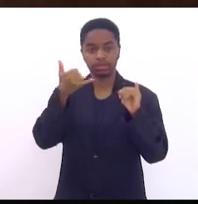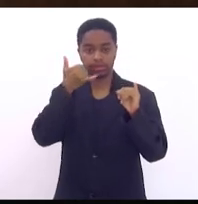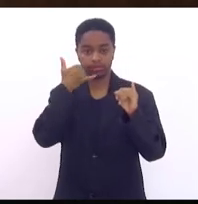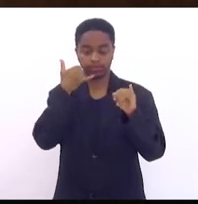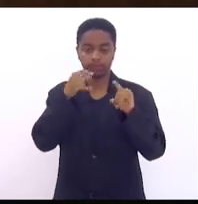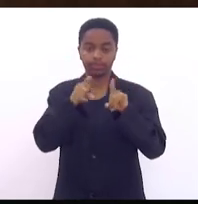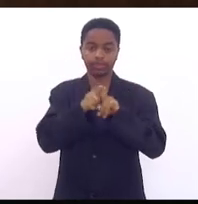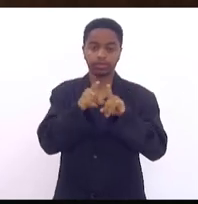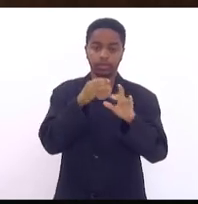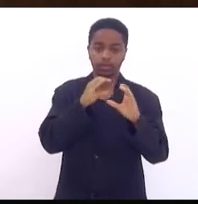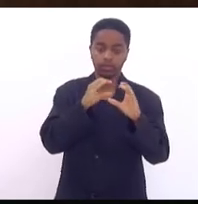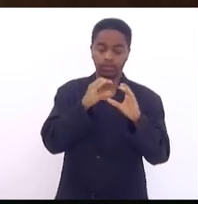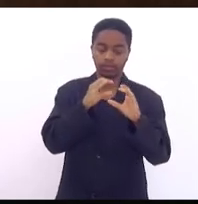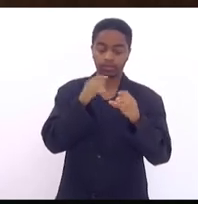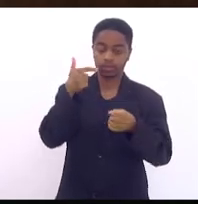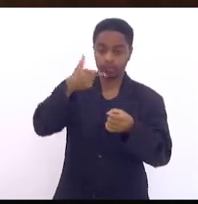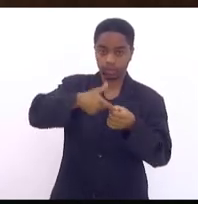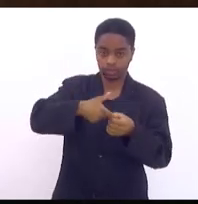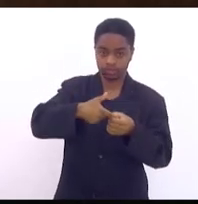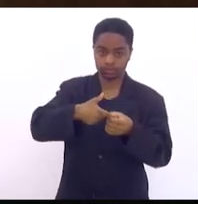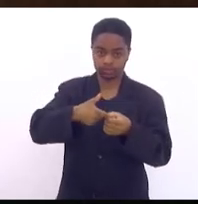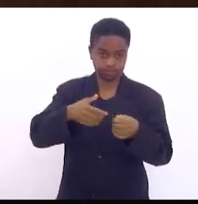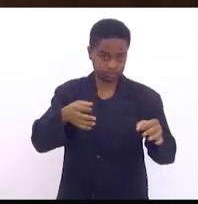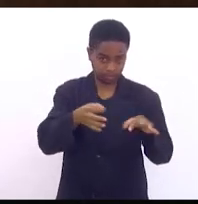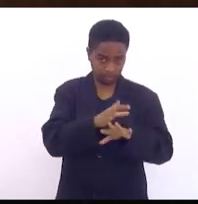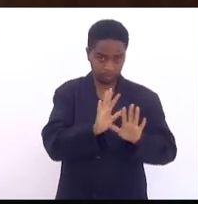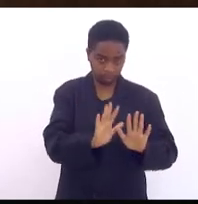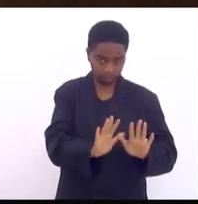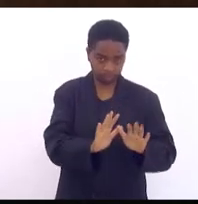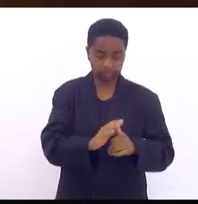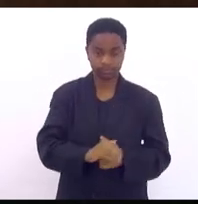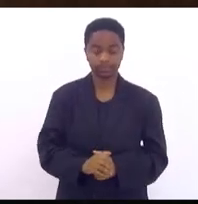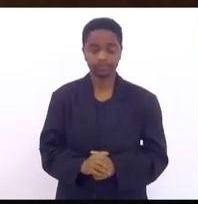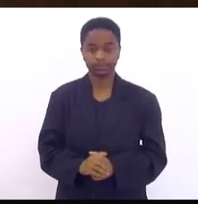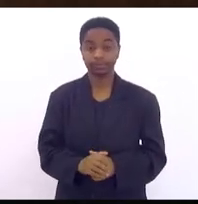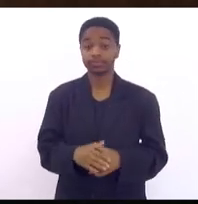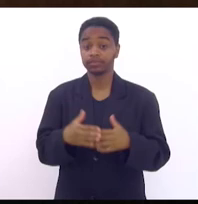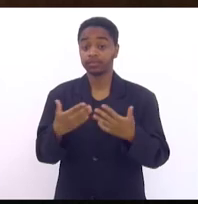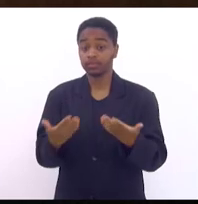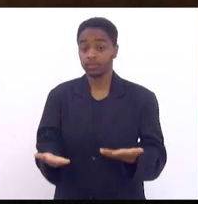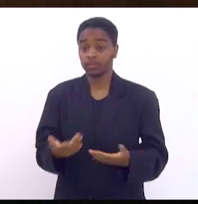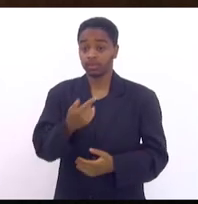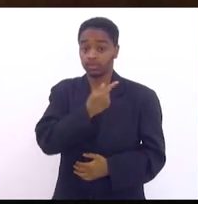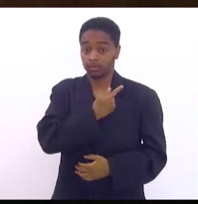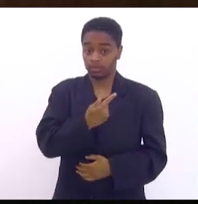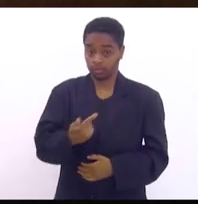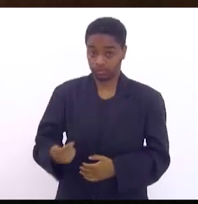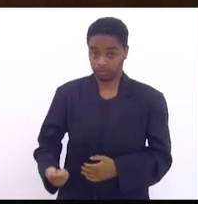telecomunicações e combustíveis. Ponto. O governador